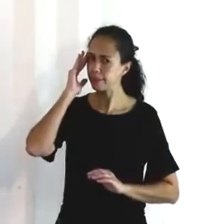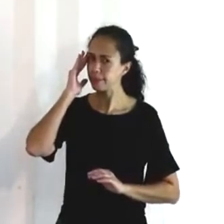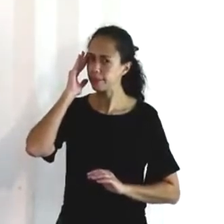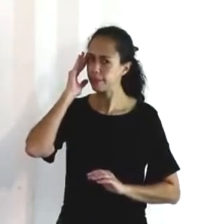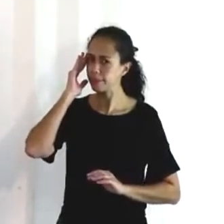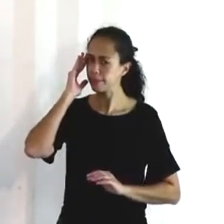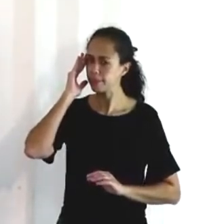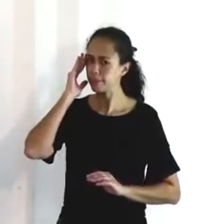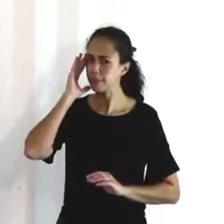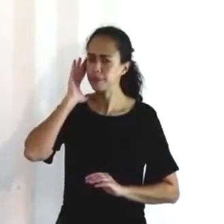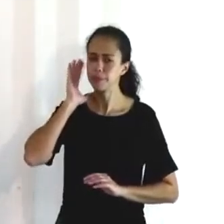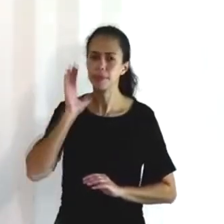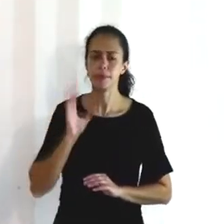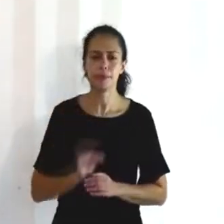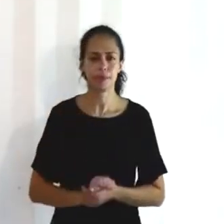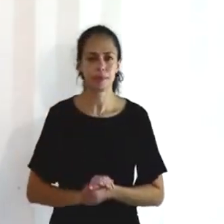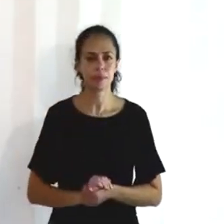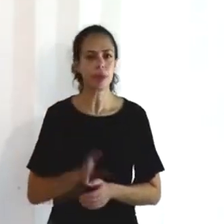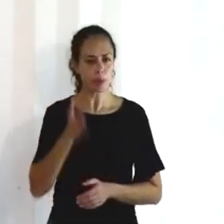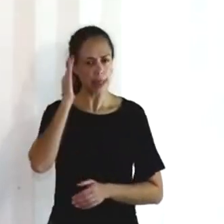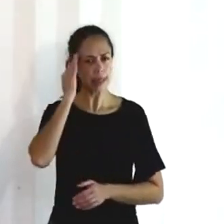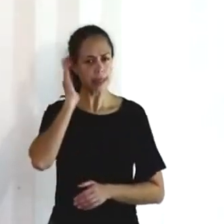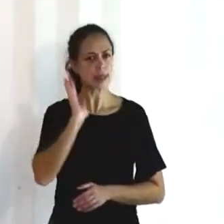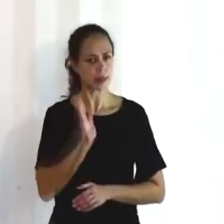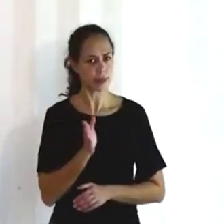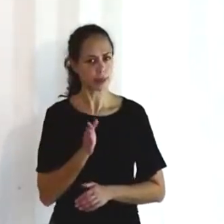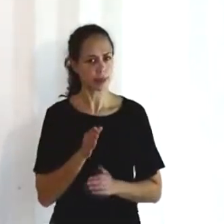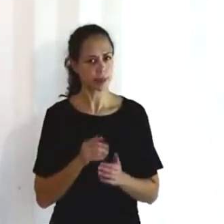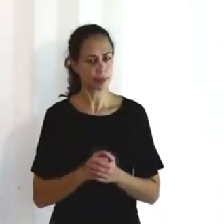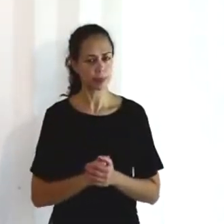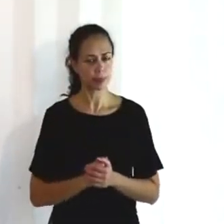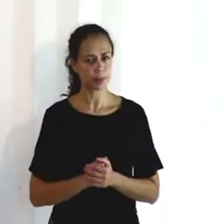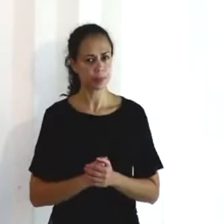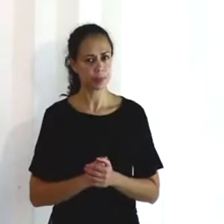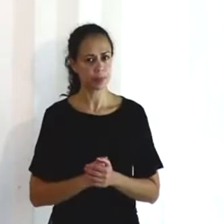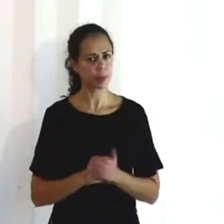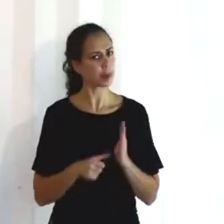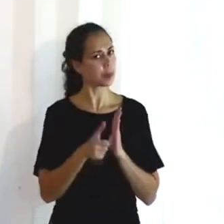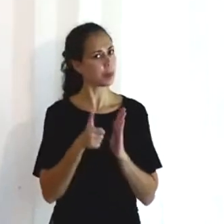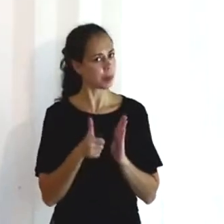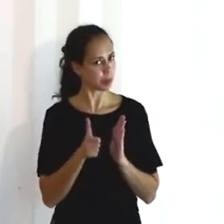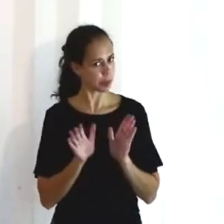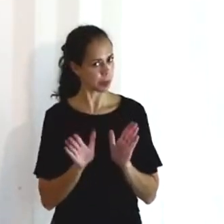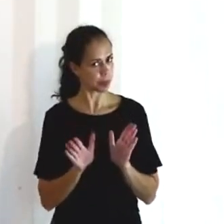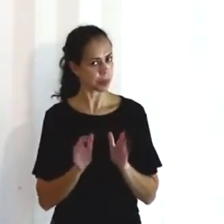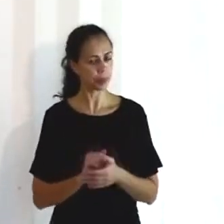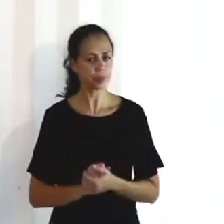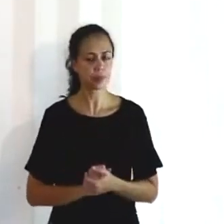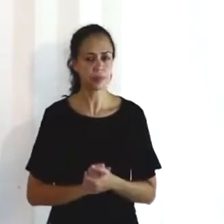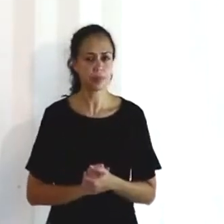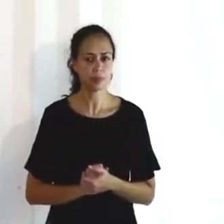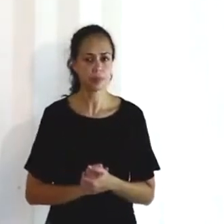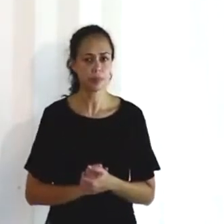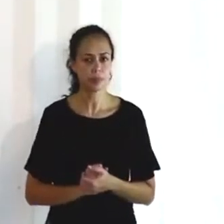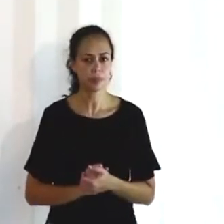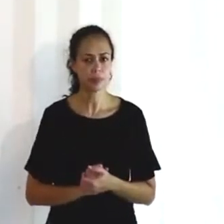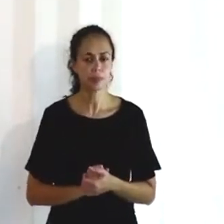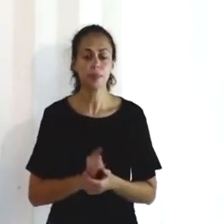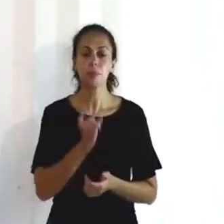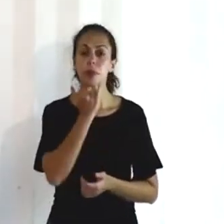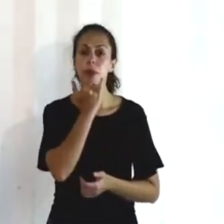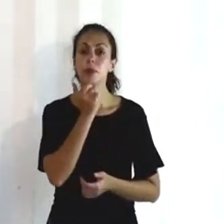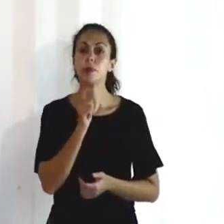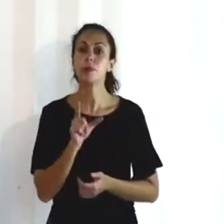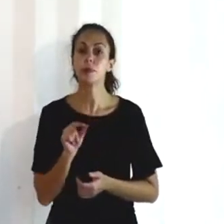coisas aqui. Vou dizer o seguinte, que o perdão para nós, o perdão para